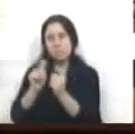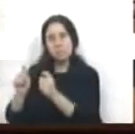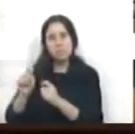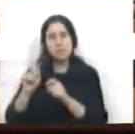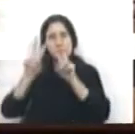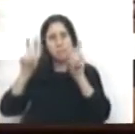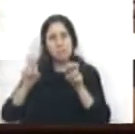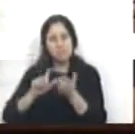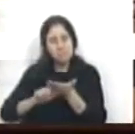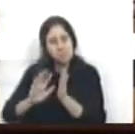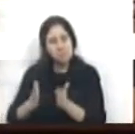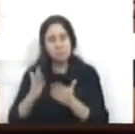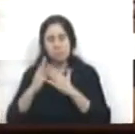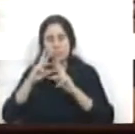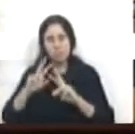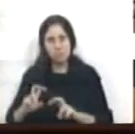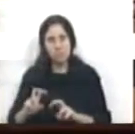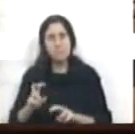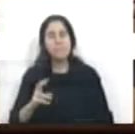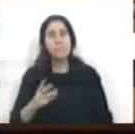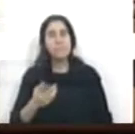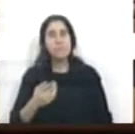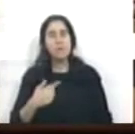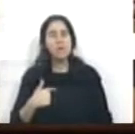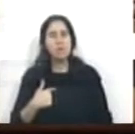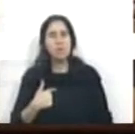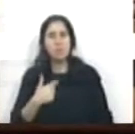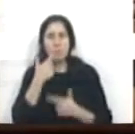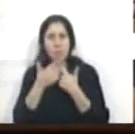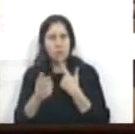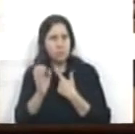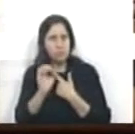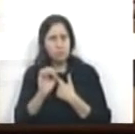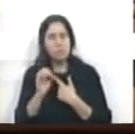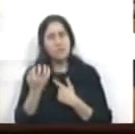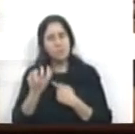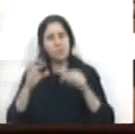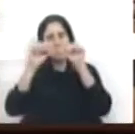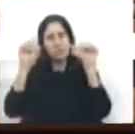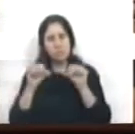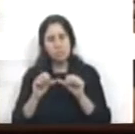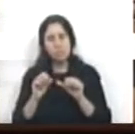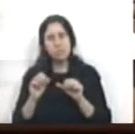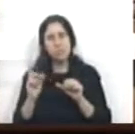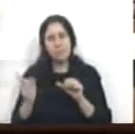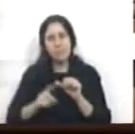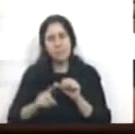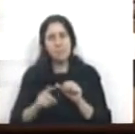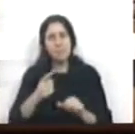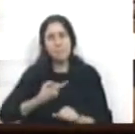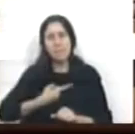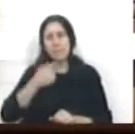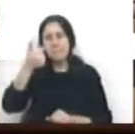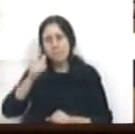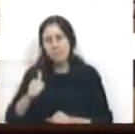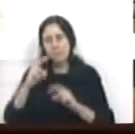matéria também necessariamente a estudar. Não elenquei por acaso todos estes temas como necessidade de